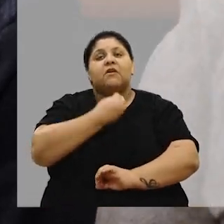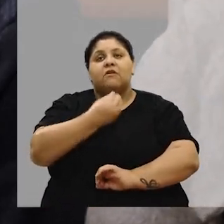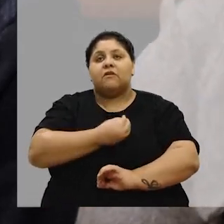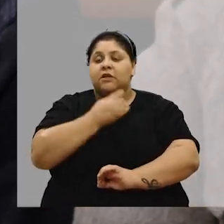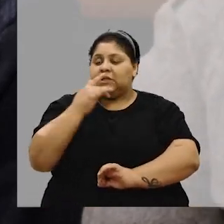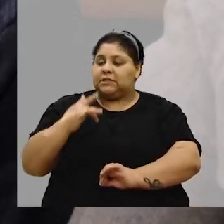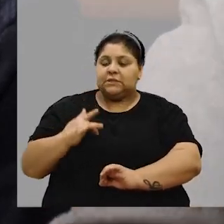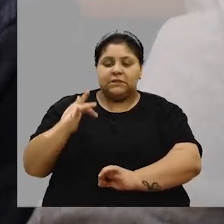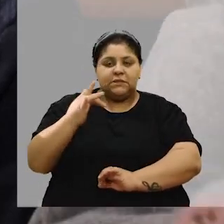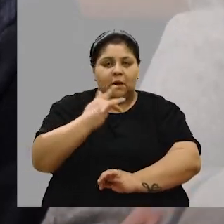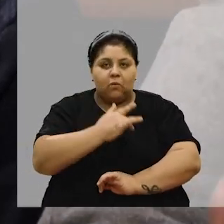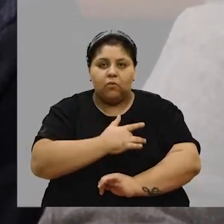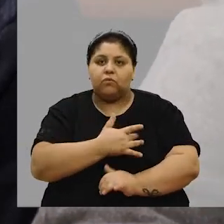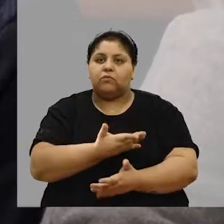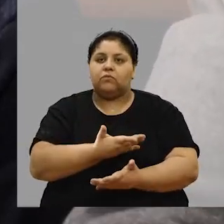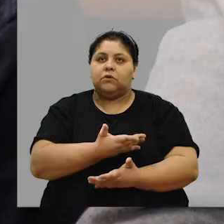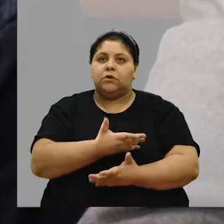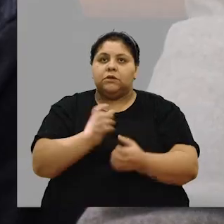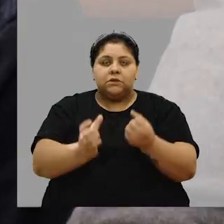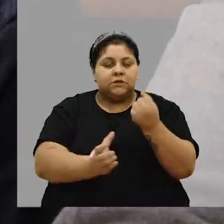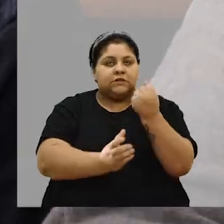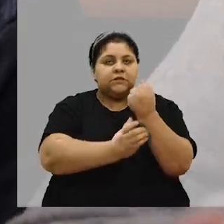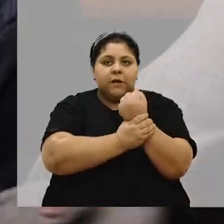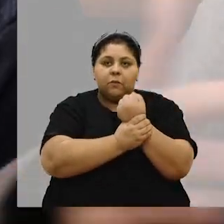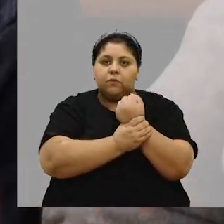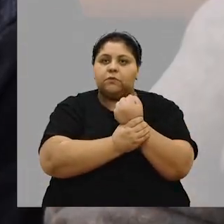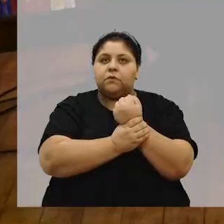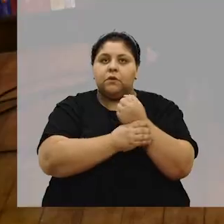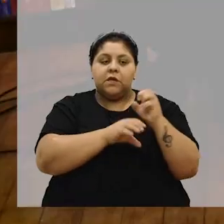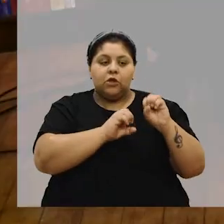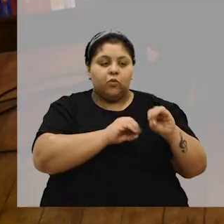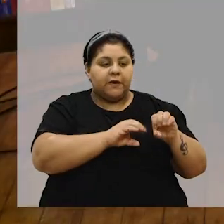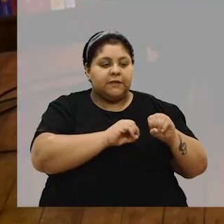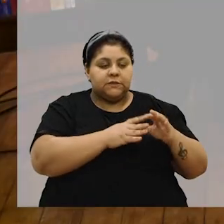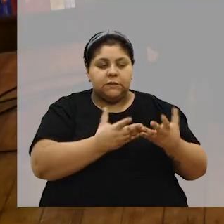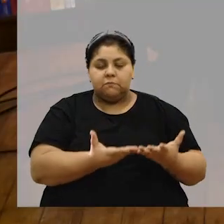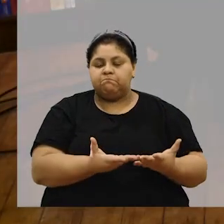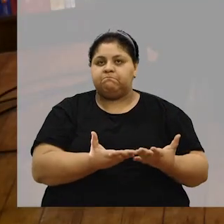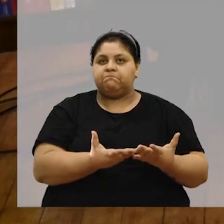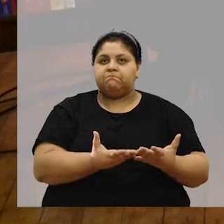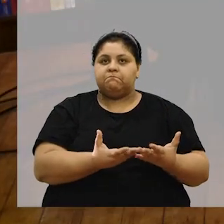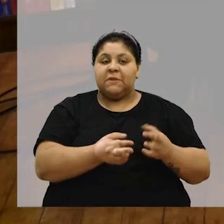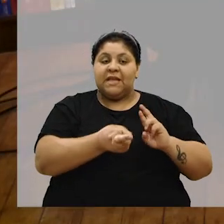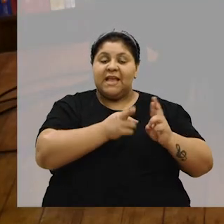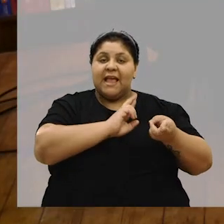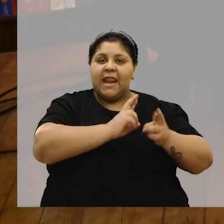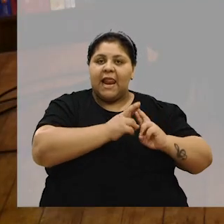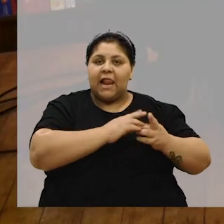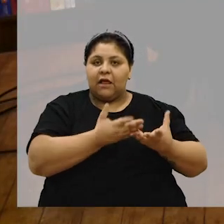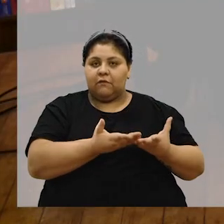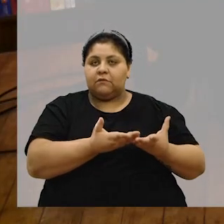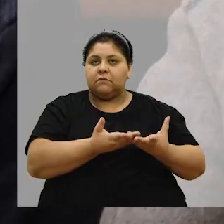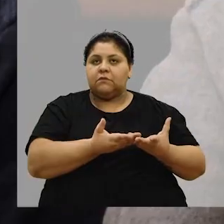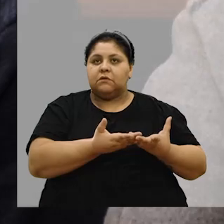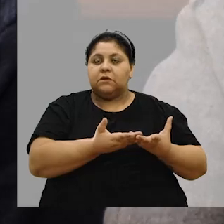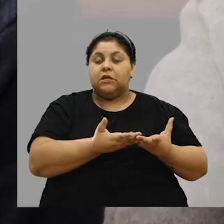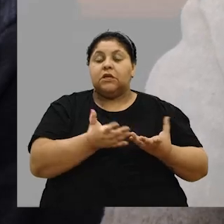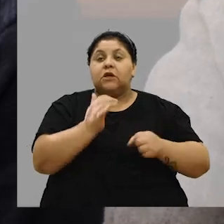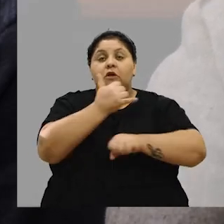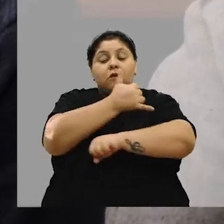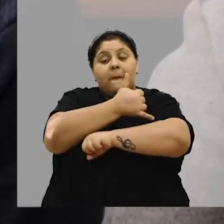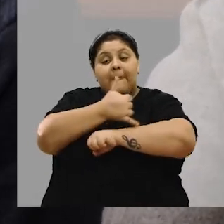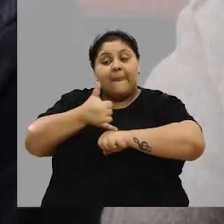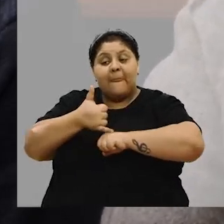quando falo em qualidade de vida, é mesmo em saúde, né? Em segurança, em educação, em